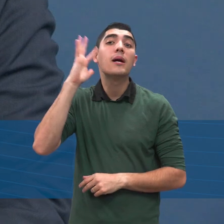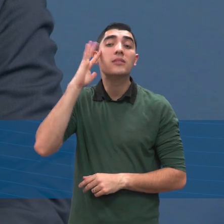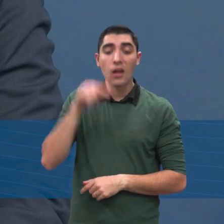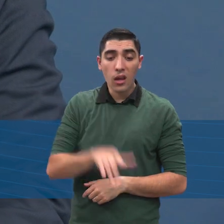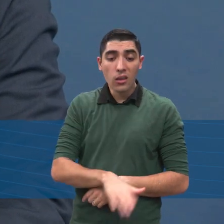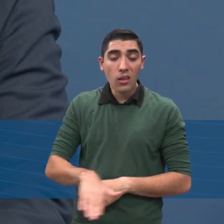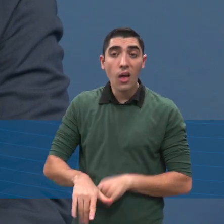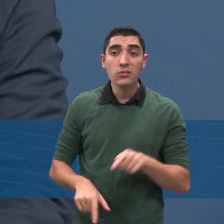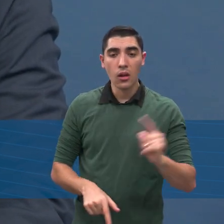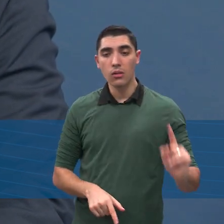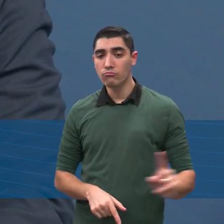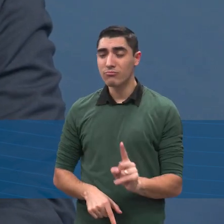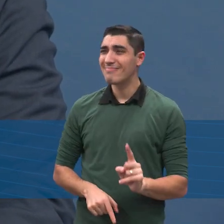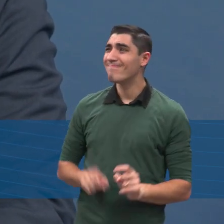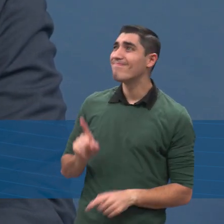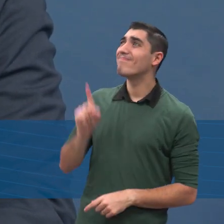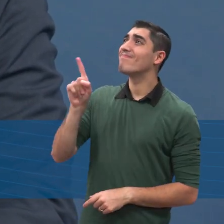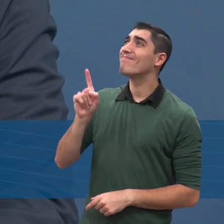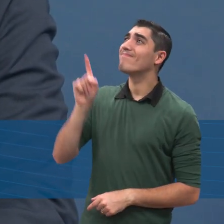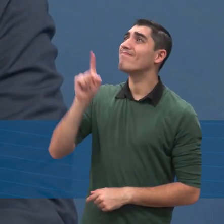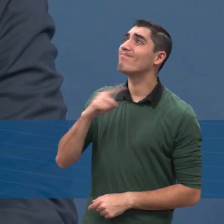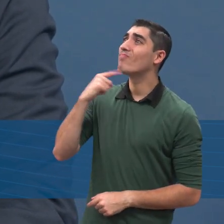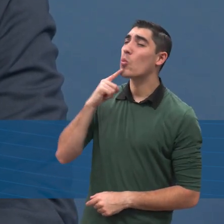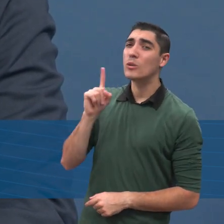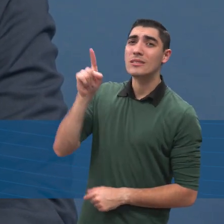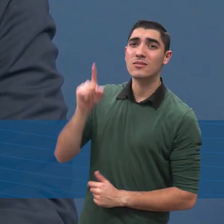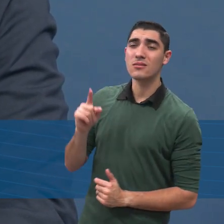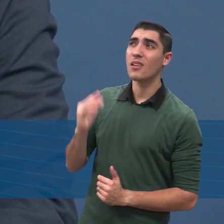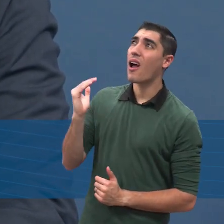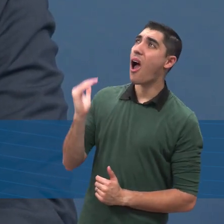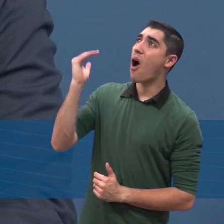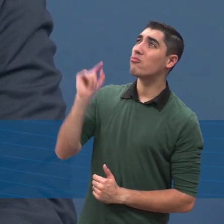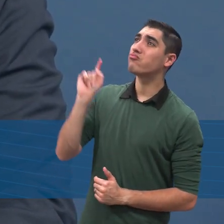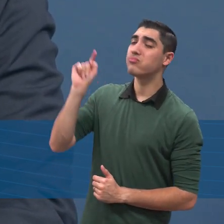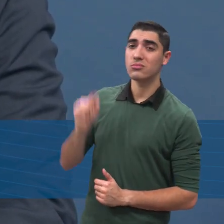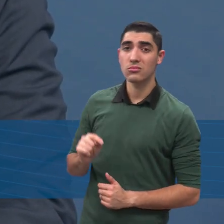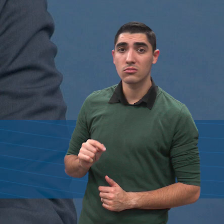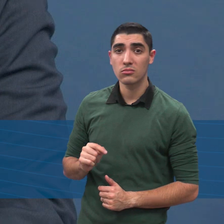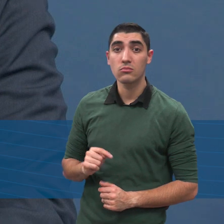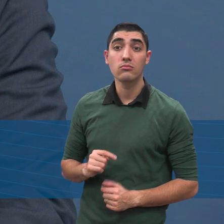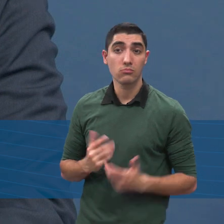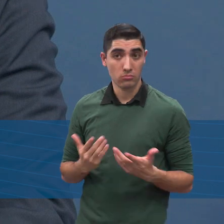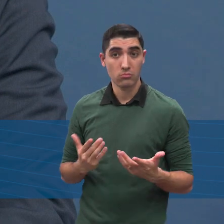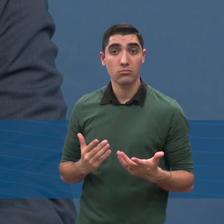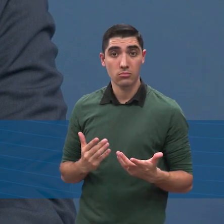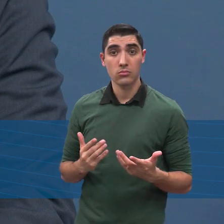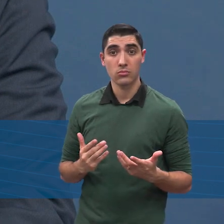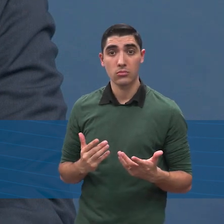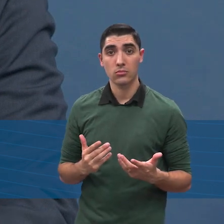uma criança, às vezes ela não consegue acertar o botão que está mais alto, né? Mas existe